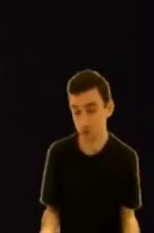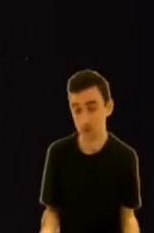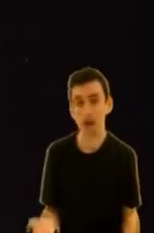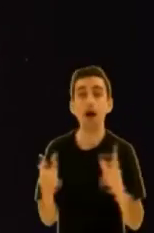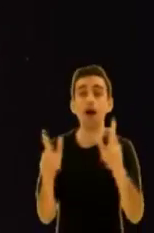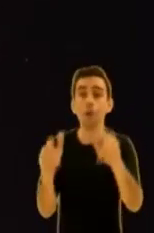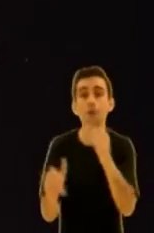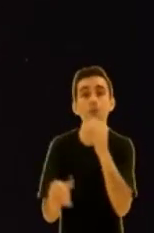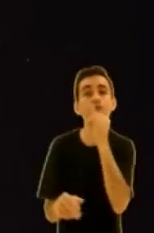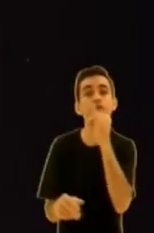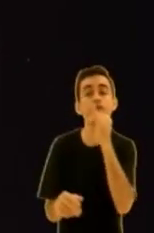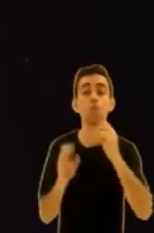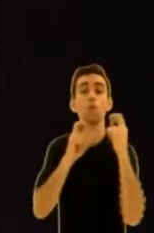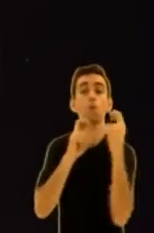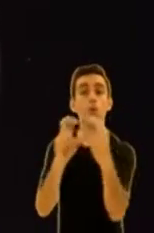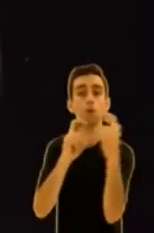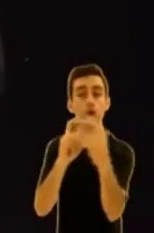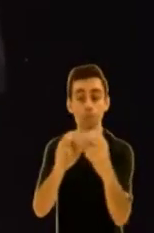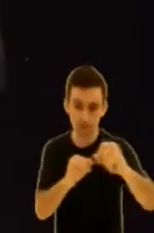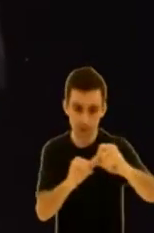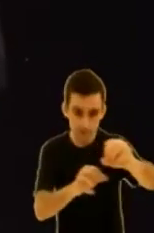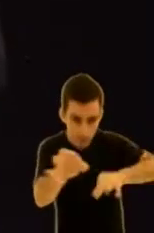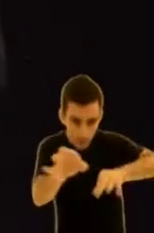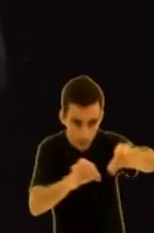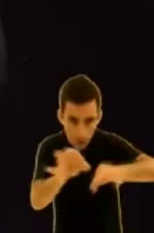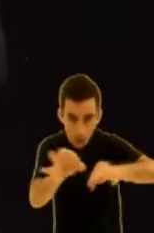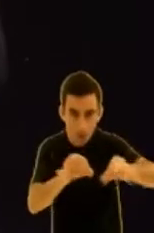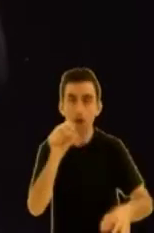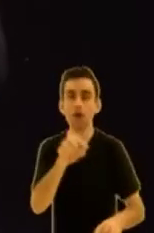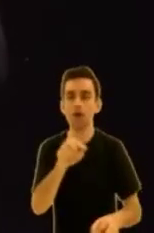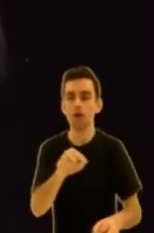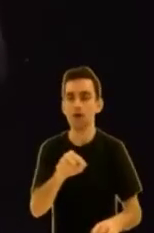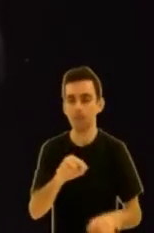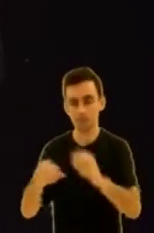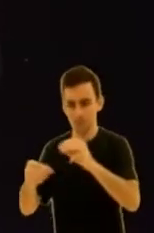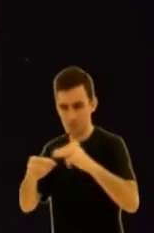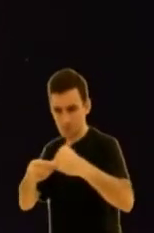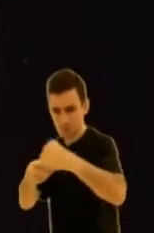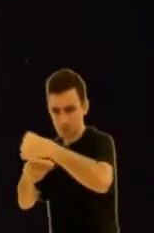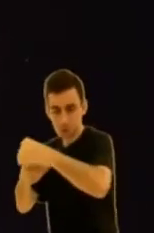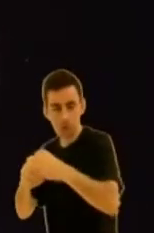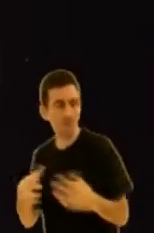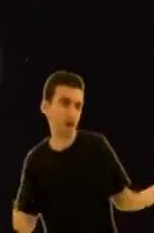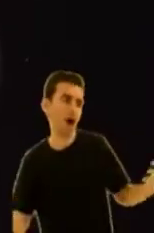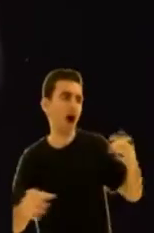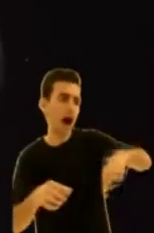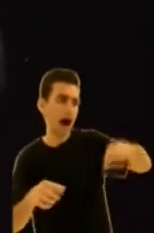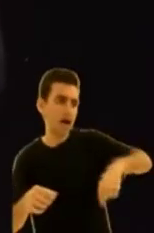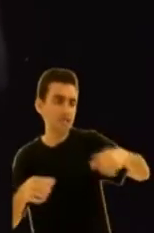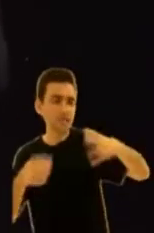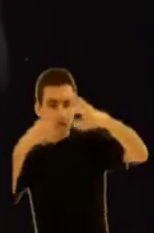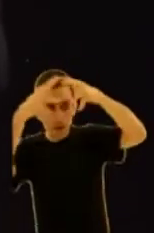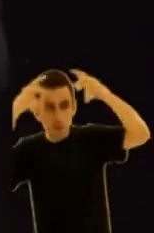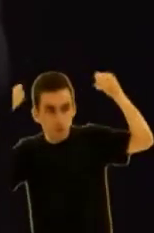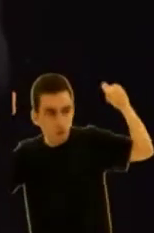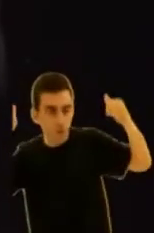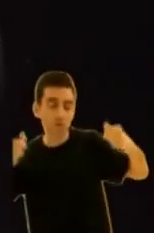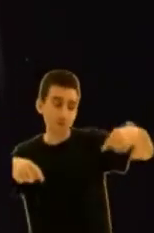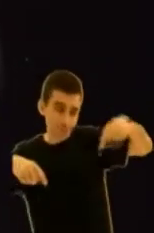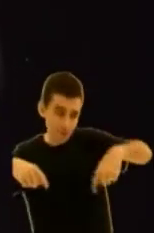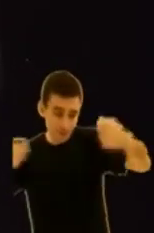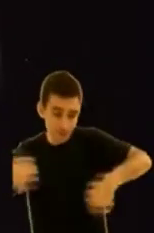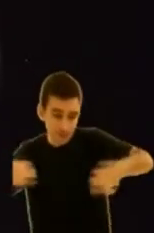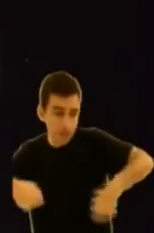fizemos a primeira edição dos ônibus, essa primeira edição. Muitos municípios, olha, aqui para a Amazônia ou para várias outras regiões do Brasil, precisa de um